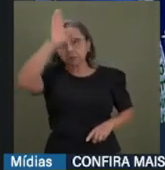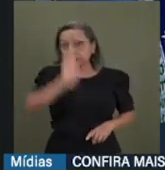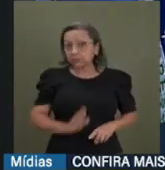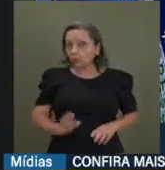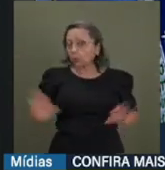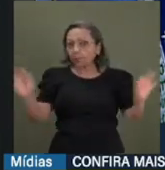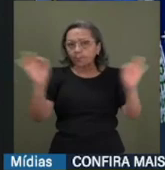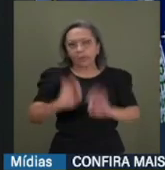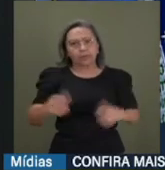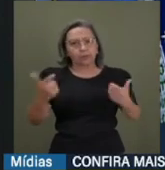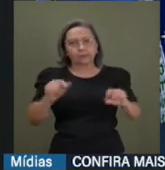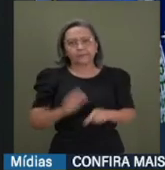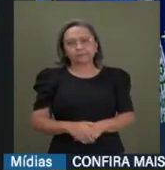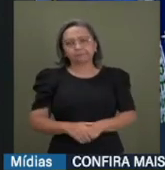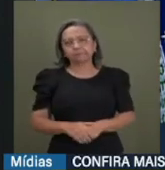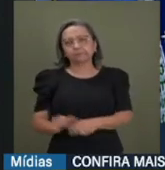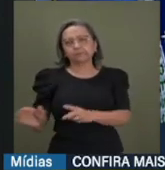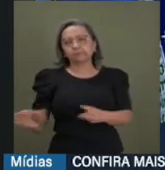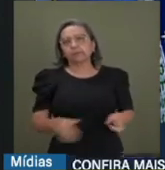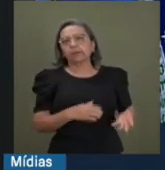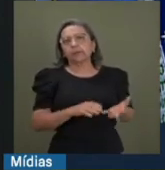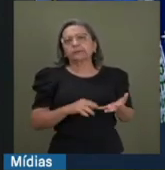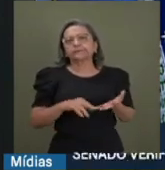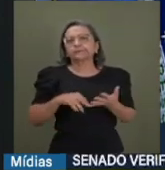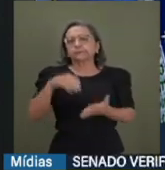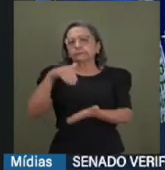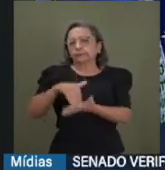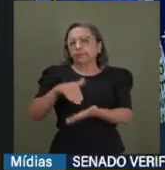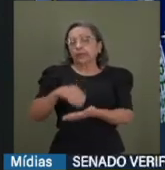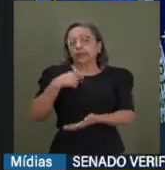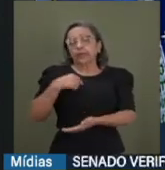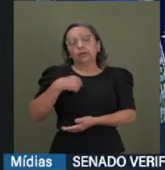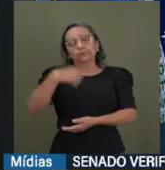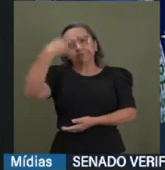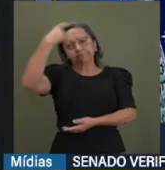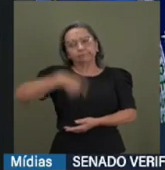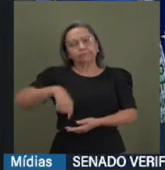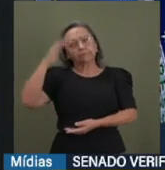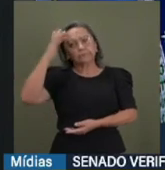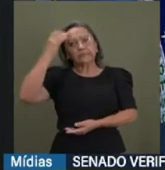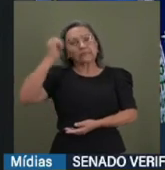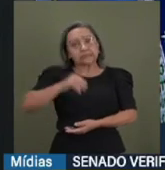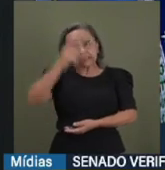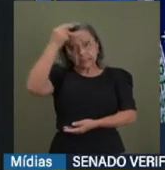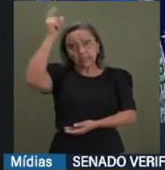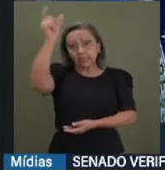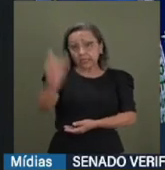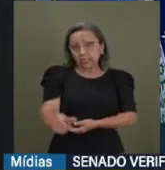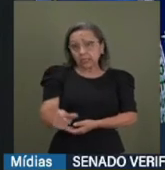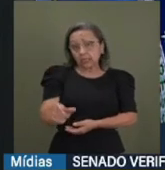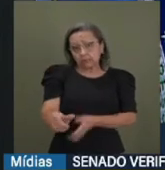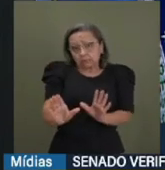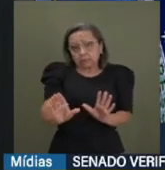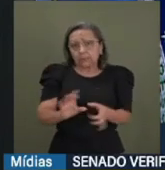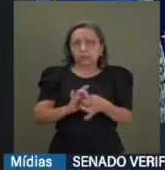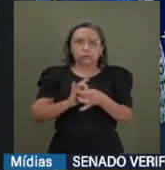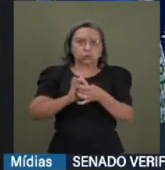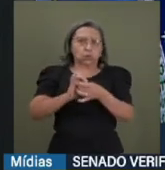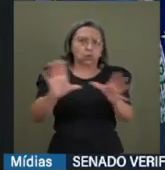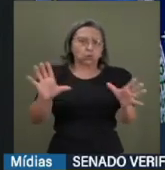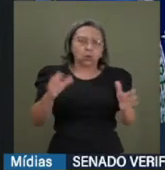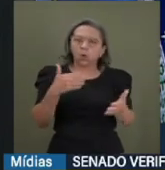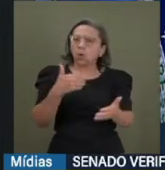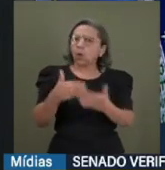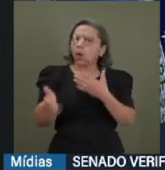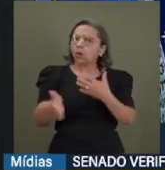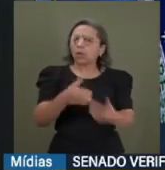último, presidente, só um apontamento. Eu sou daqueles que entendo que se o sujeito está solto, qualquer senador tem o direito